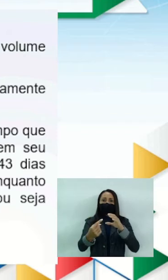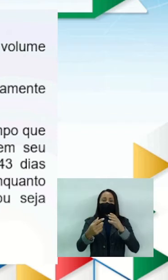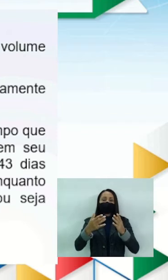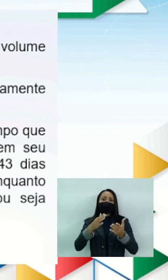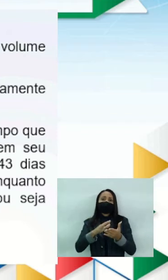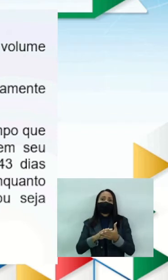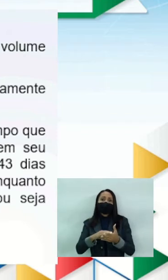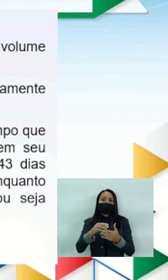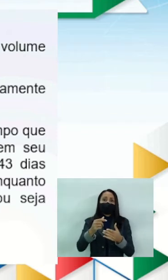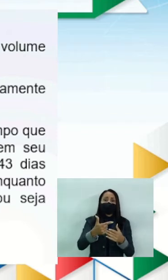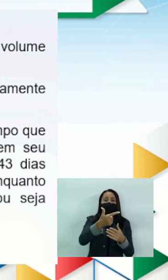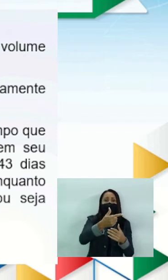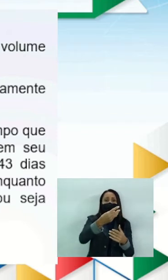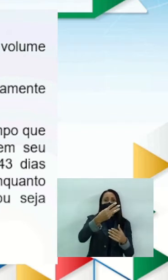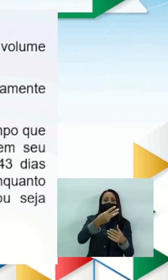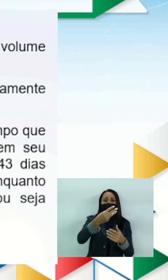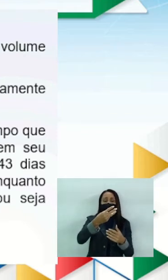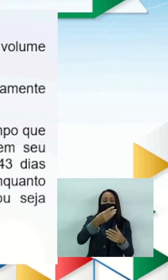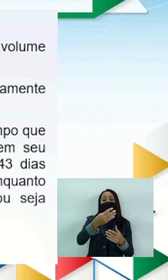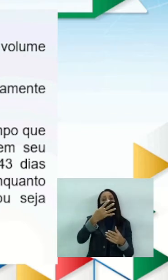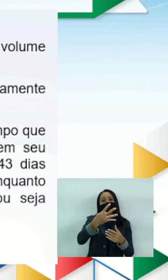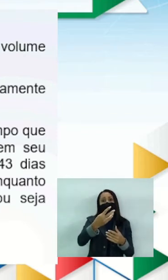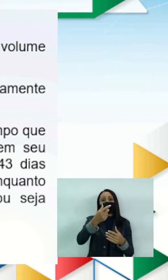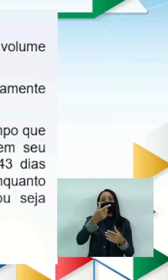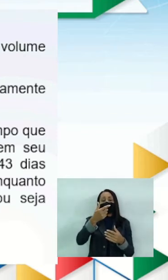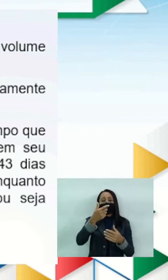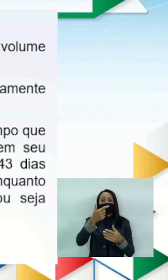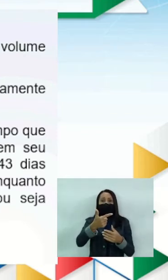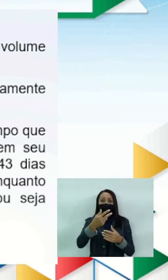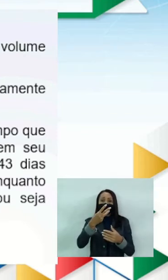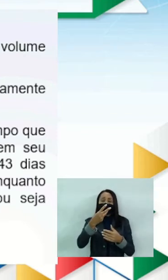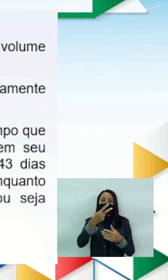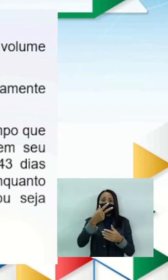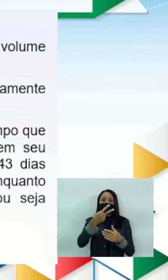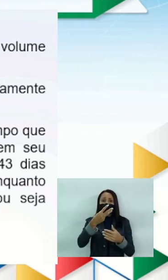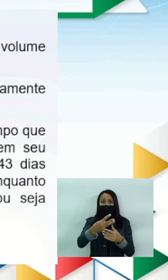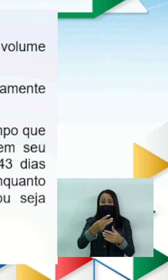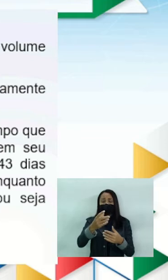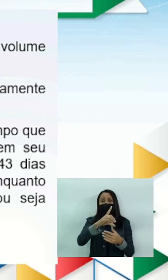dura 243 dias terrestres, ou seja, aproximadamente